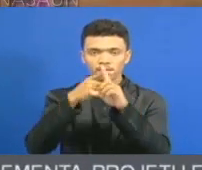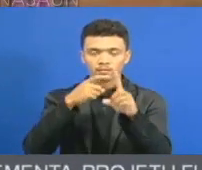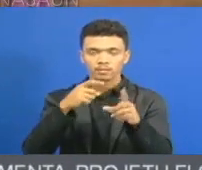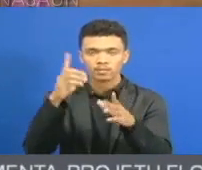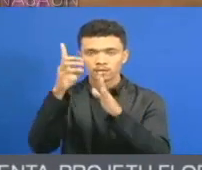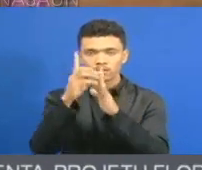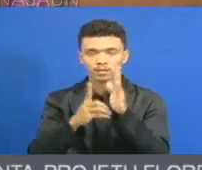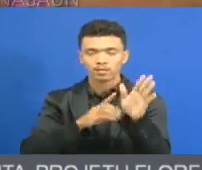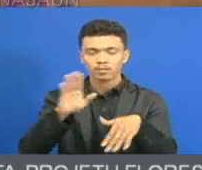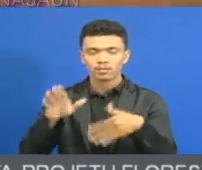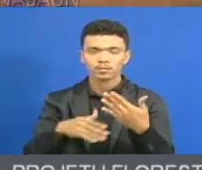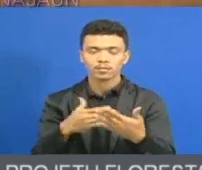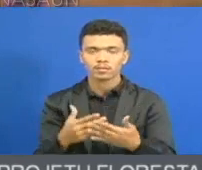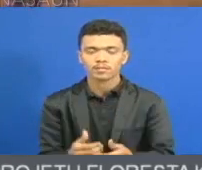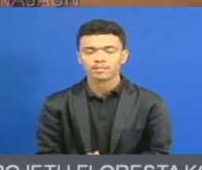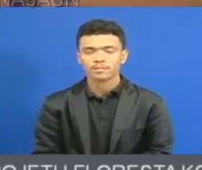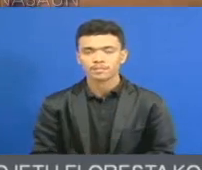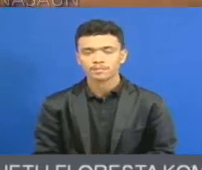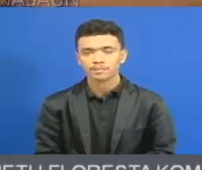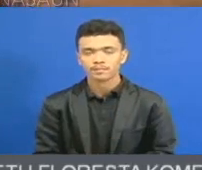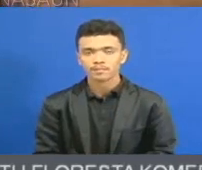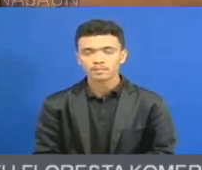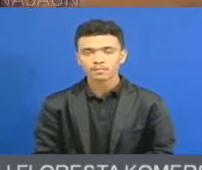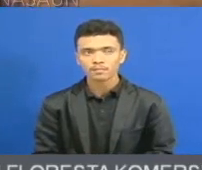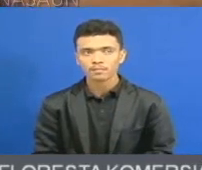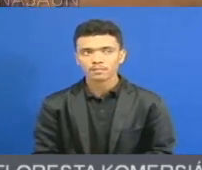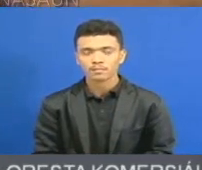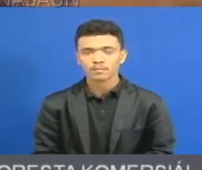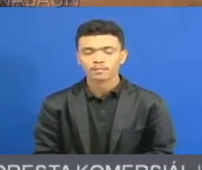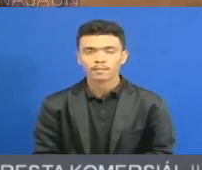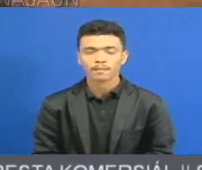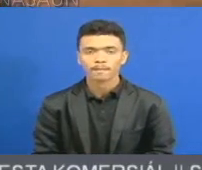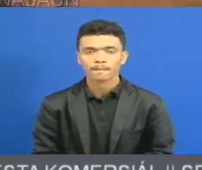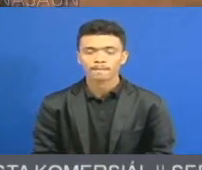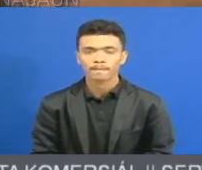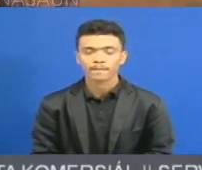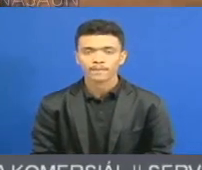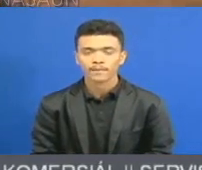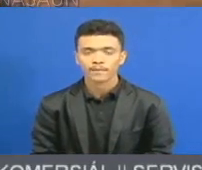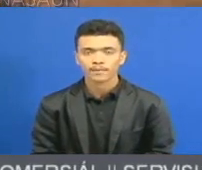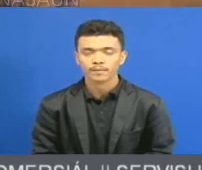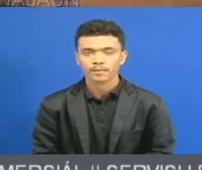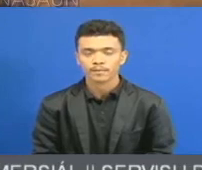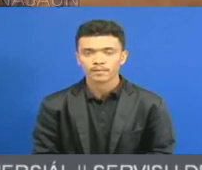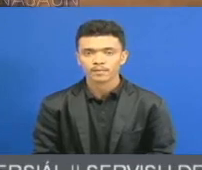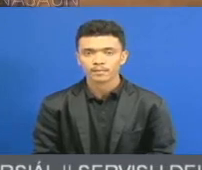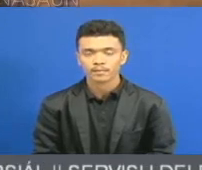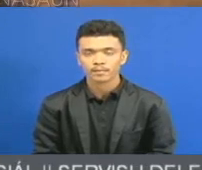nebe. Australia is a general supporter. The importance of the survey is to contribute